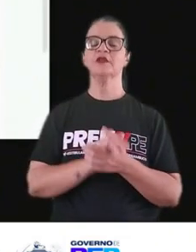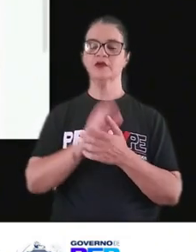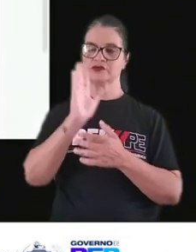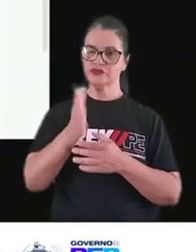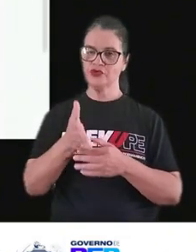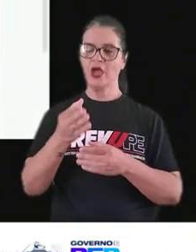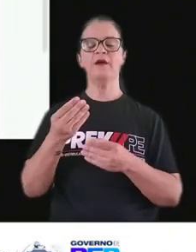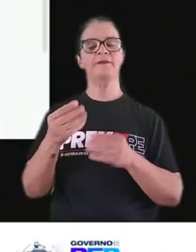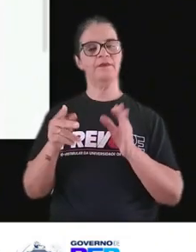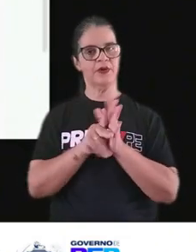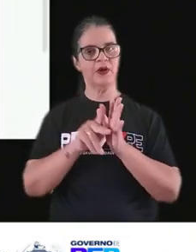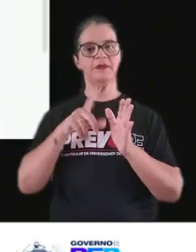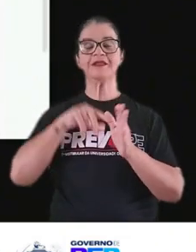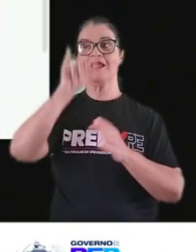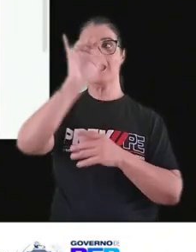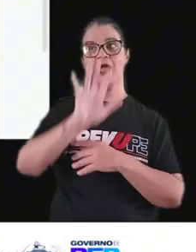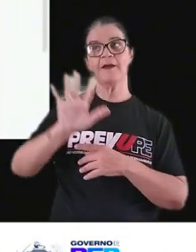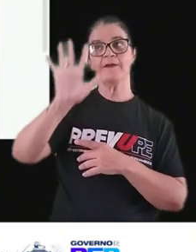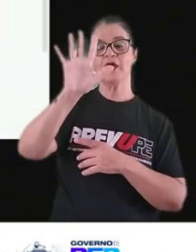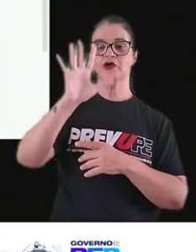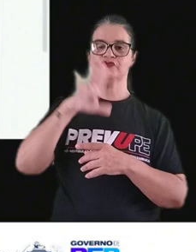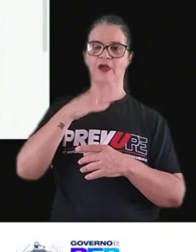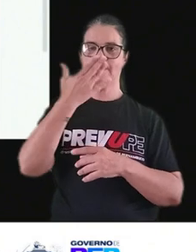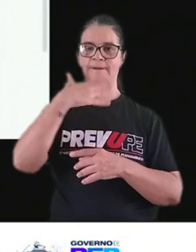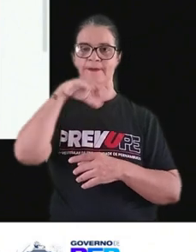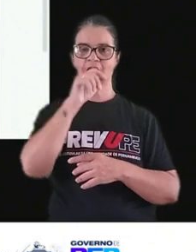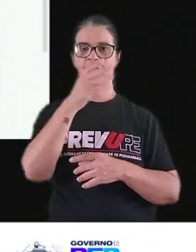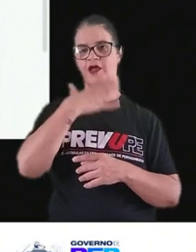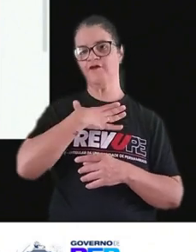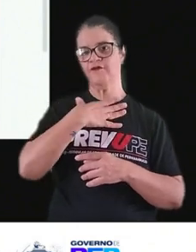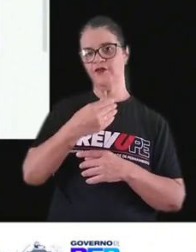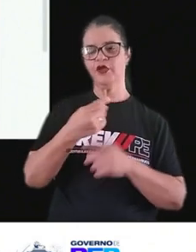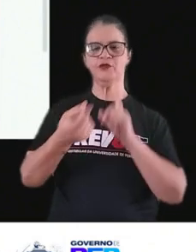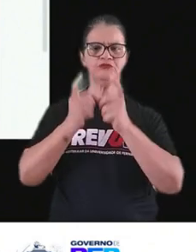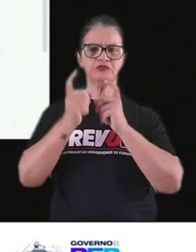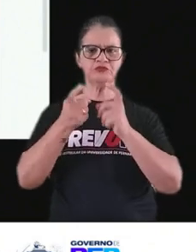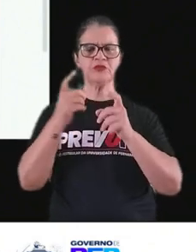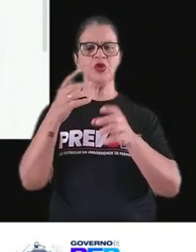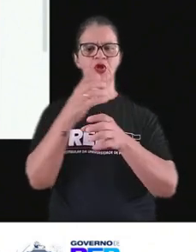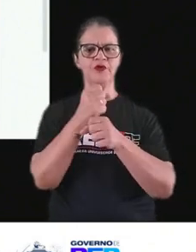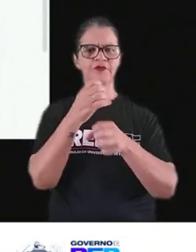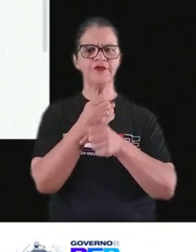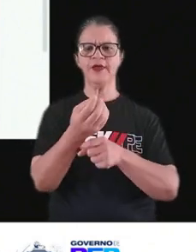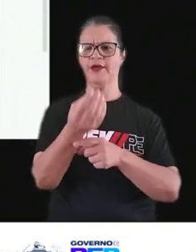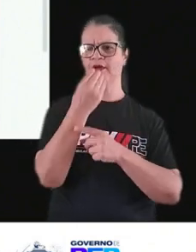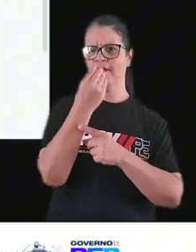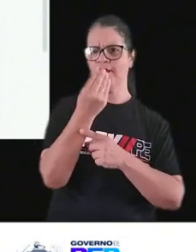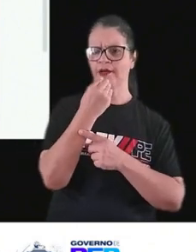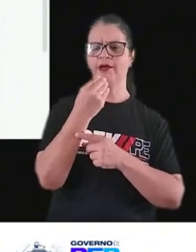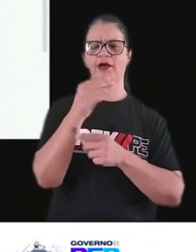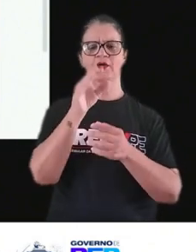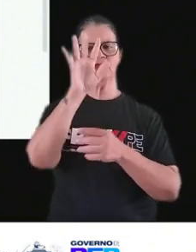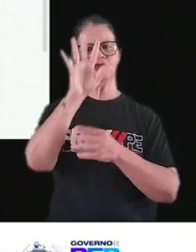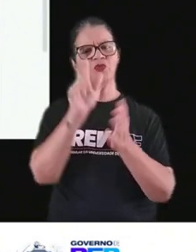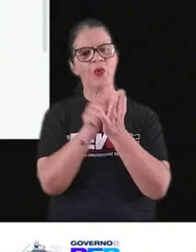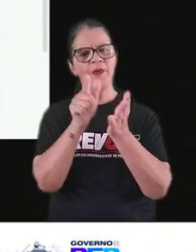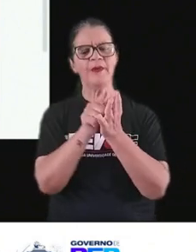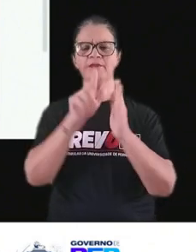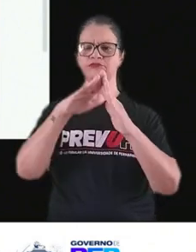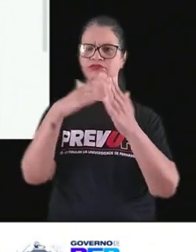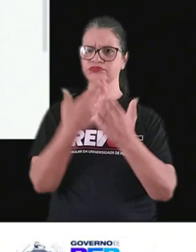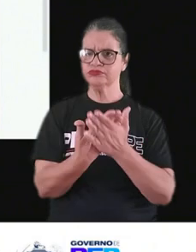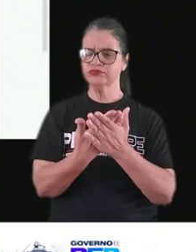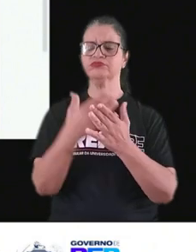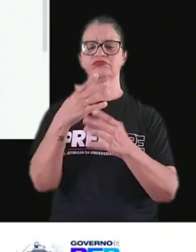consigo a imagem do pai e do filho discutindo as altas baixas do boletim escolar isso traz à